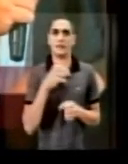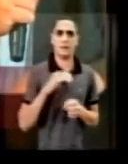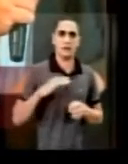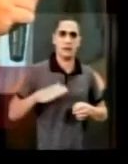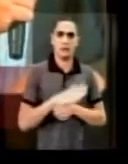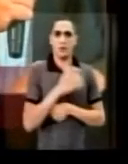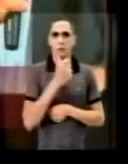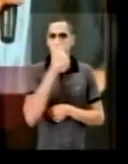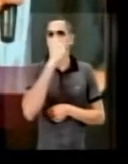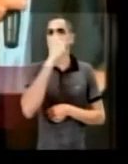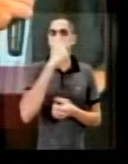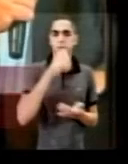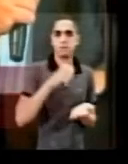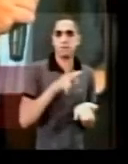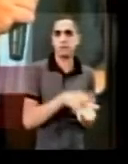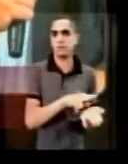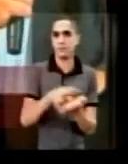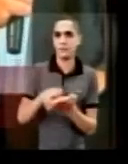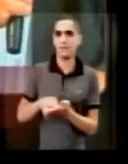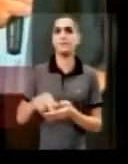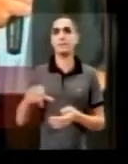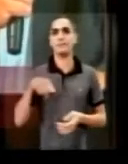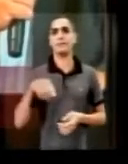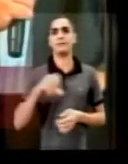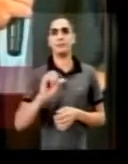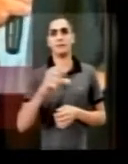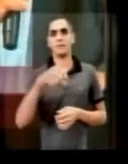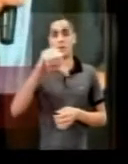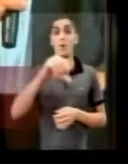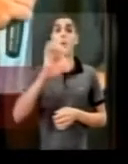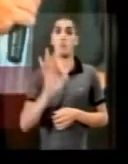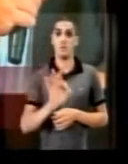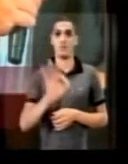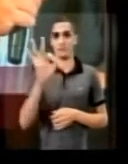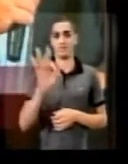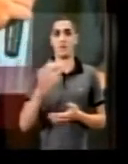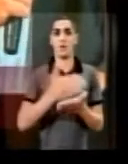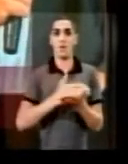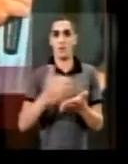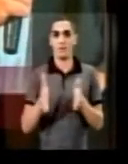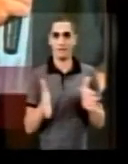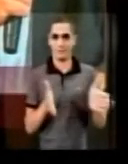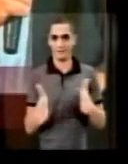55,89%. Nós começamos a fase amarela com